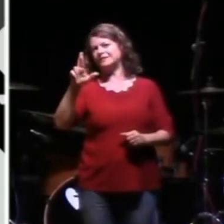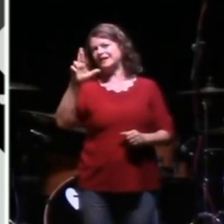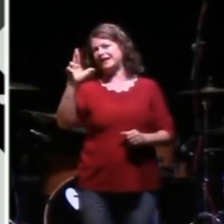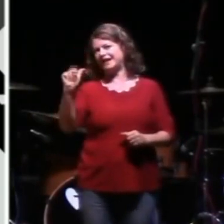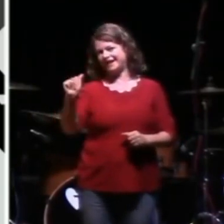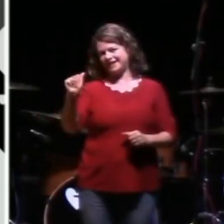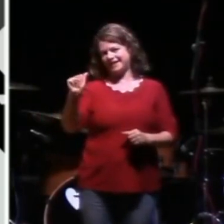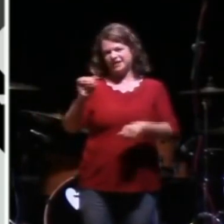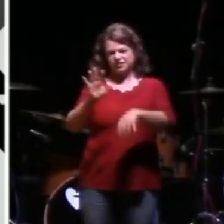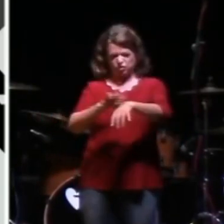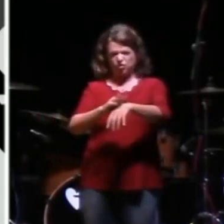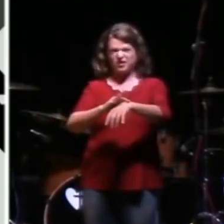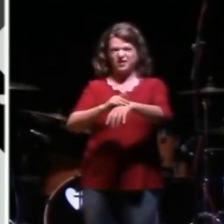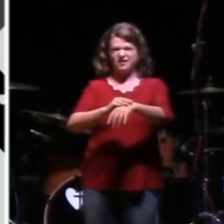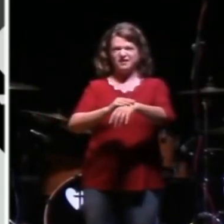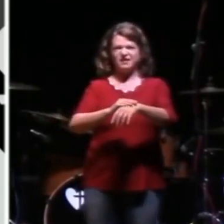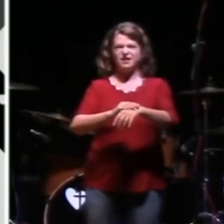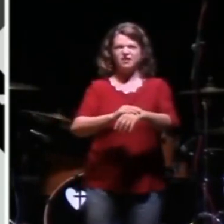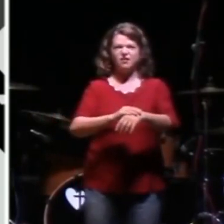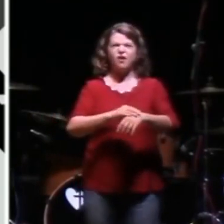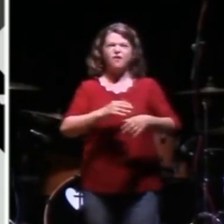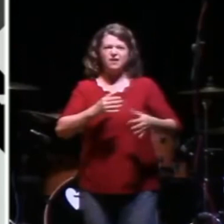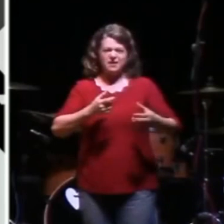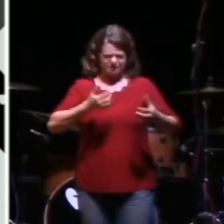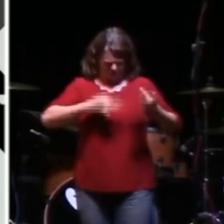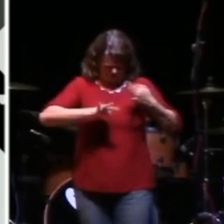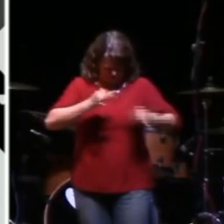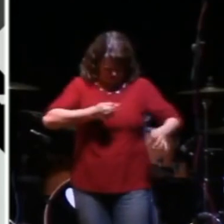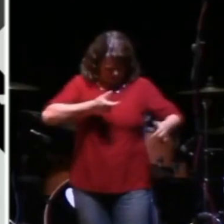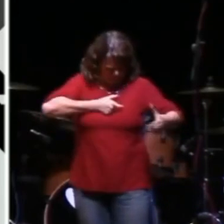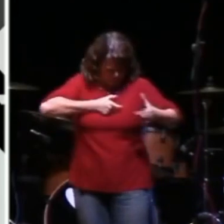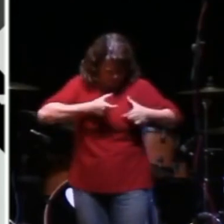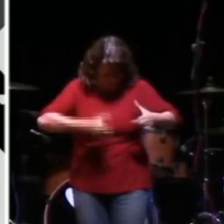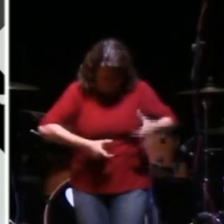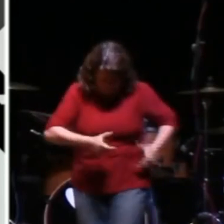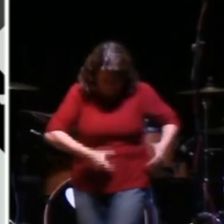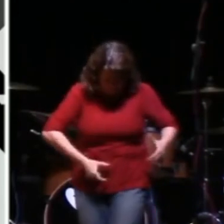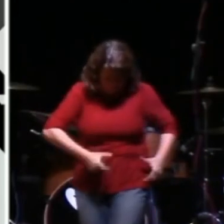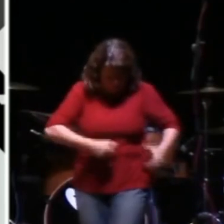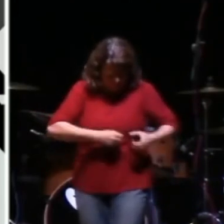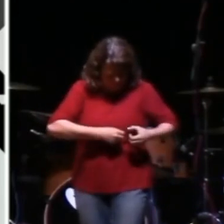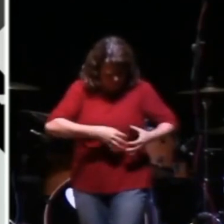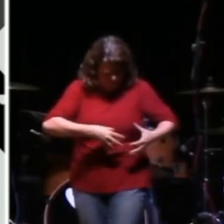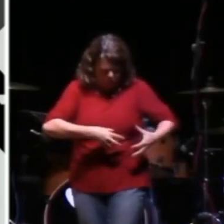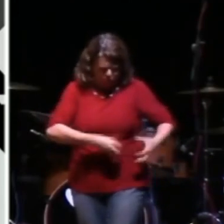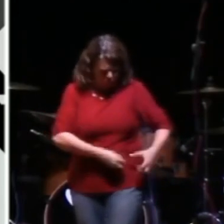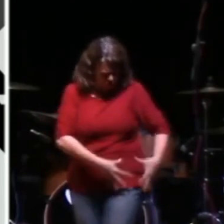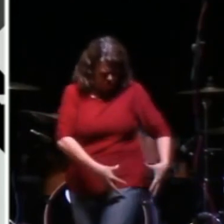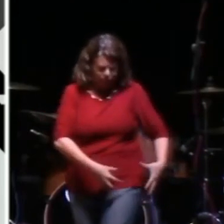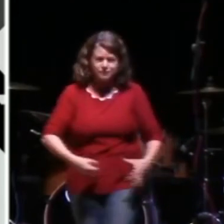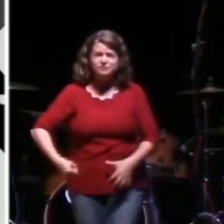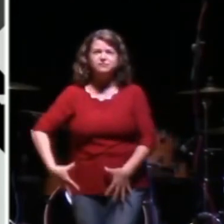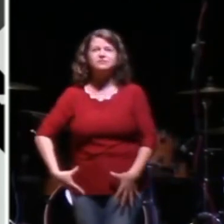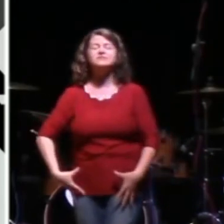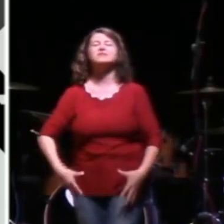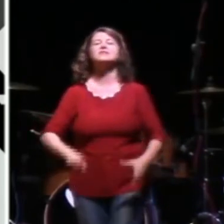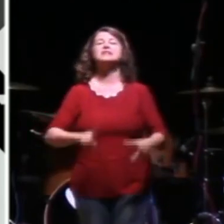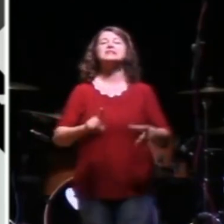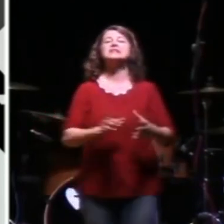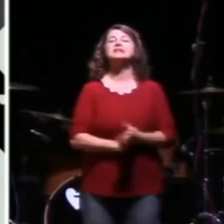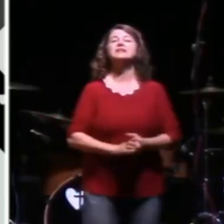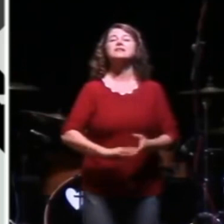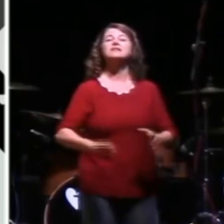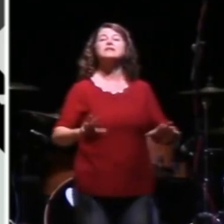depende de deus eu sou 9 10 eles tomaram a cinza do forno e moisés mas parou para o